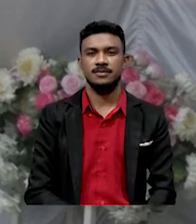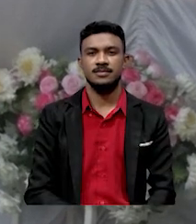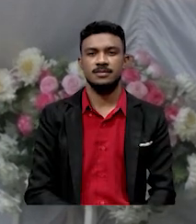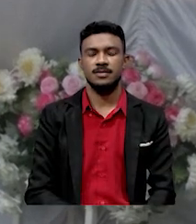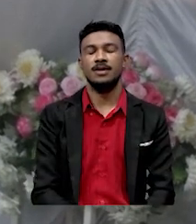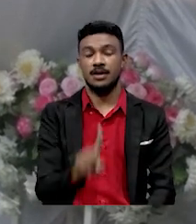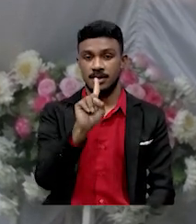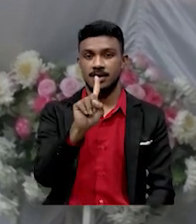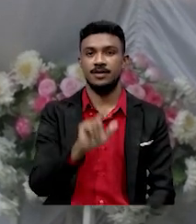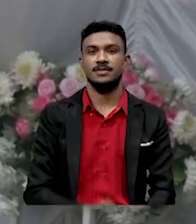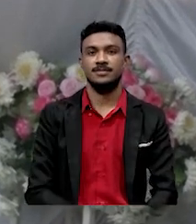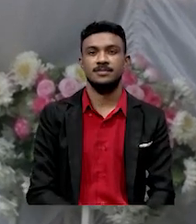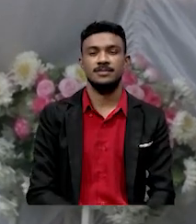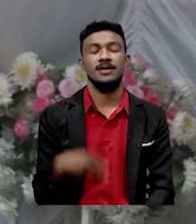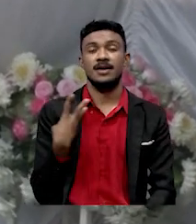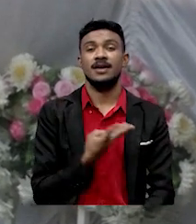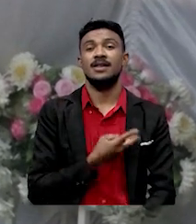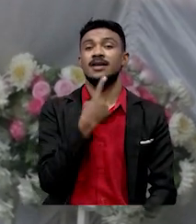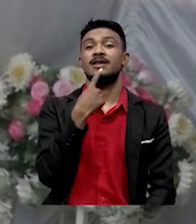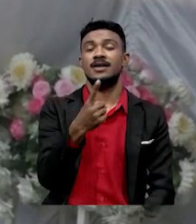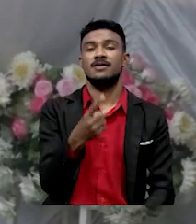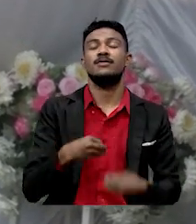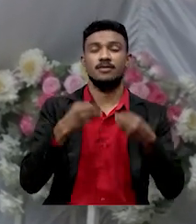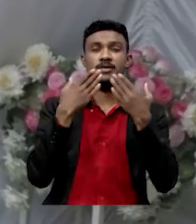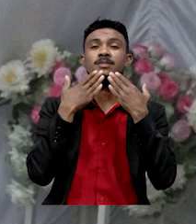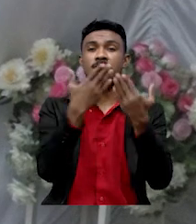e não é, e tu tem meu agradecimento,